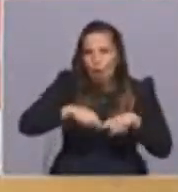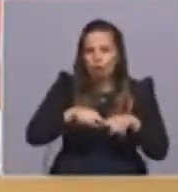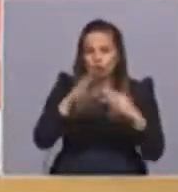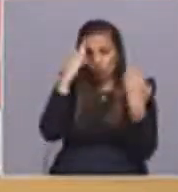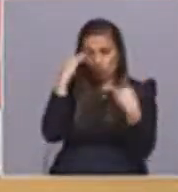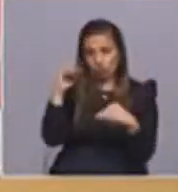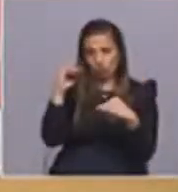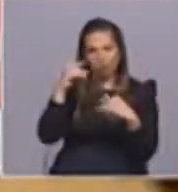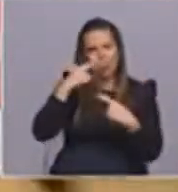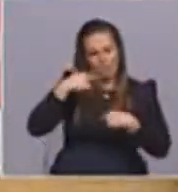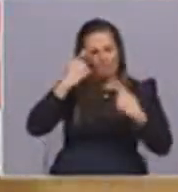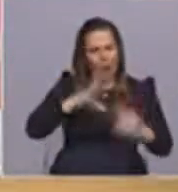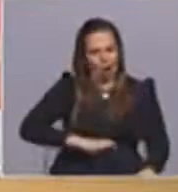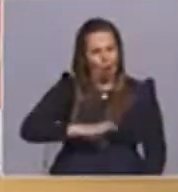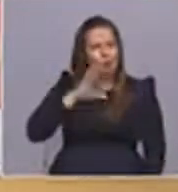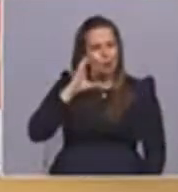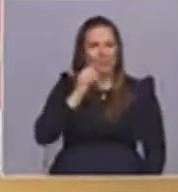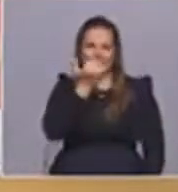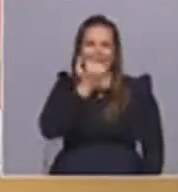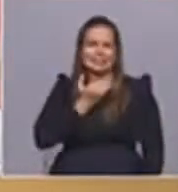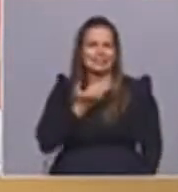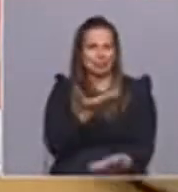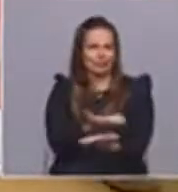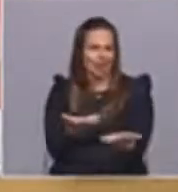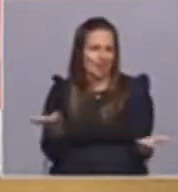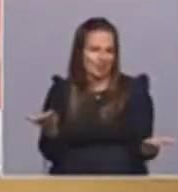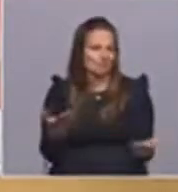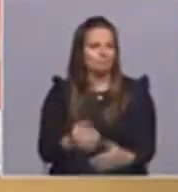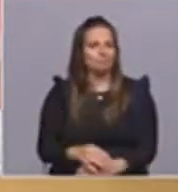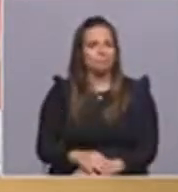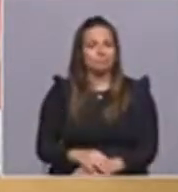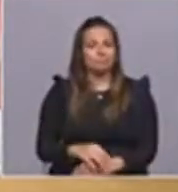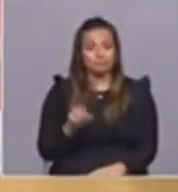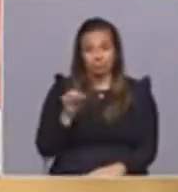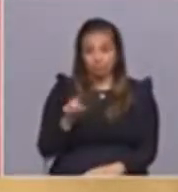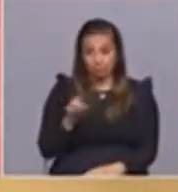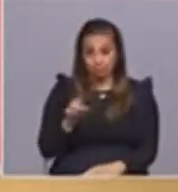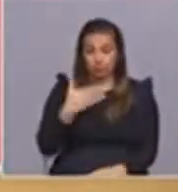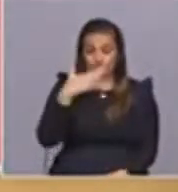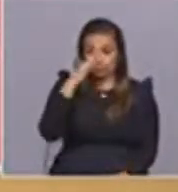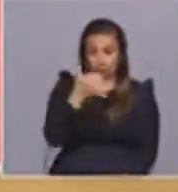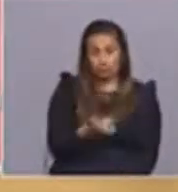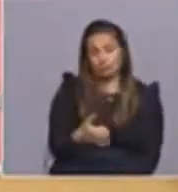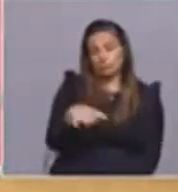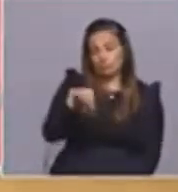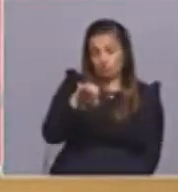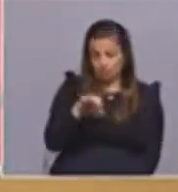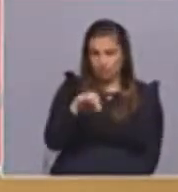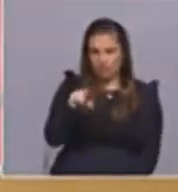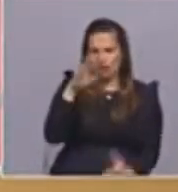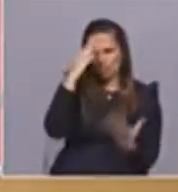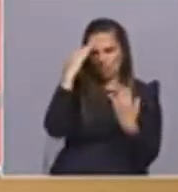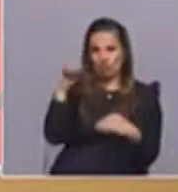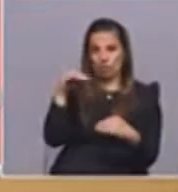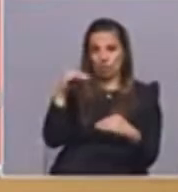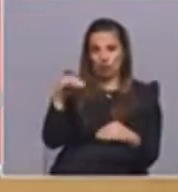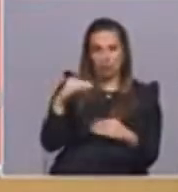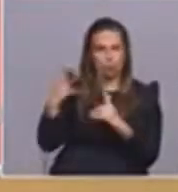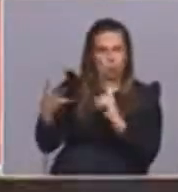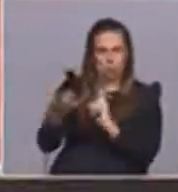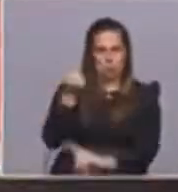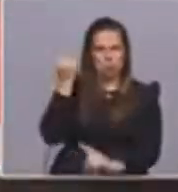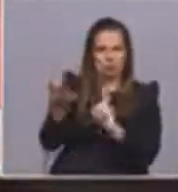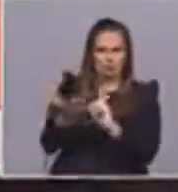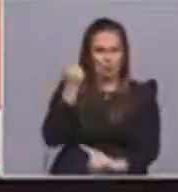treinador mostra-se confiante e satisfeito com o desafio. Mourinho, com 58 anos, é um dos treinadores mais bem-sucedidos